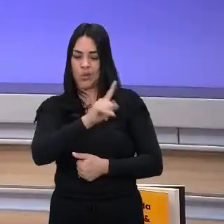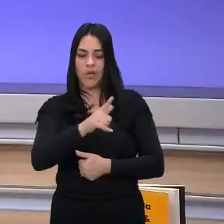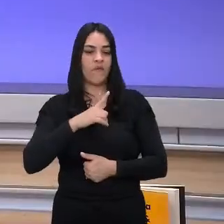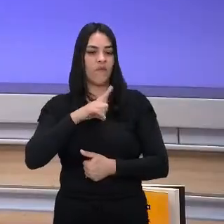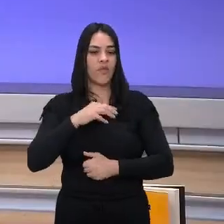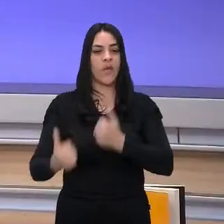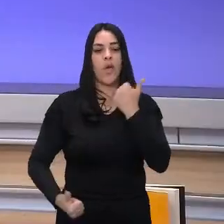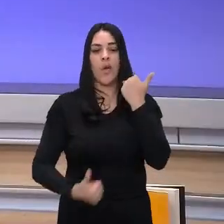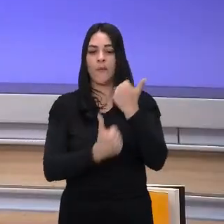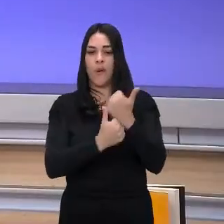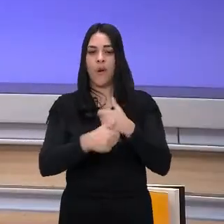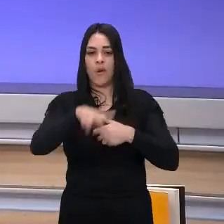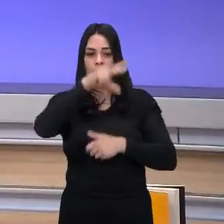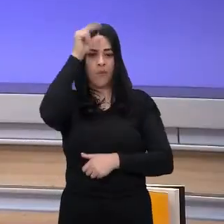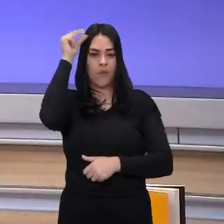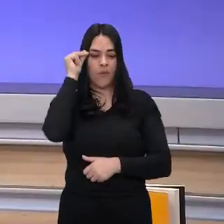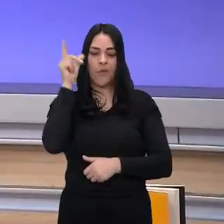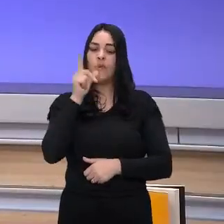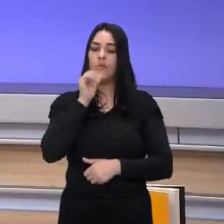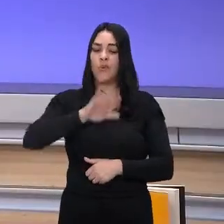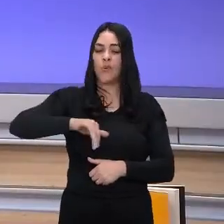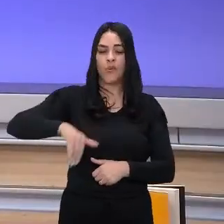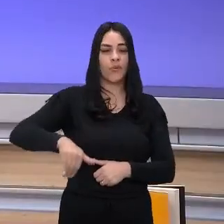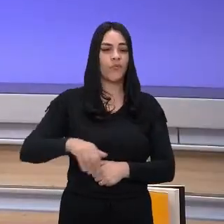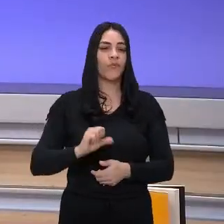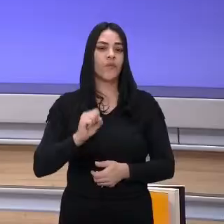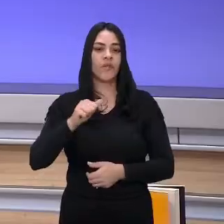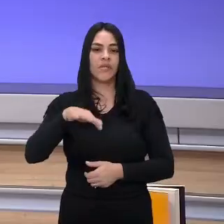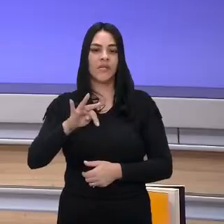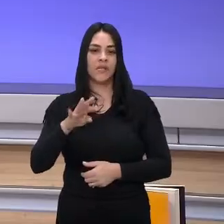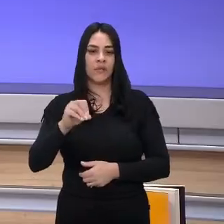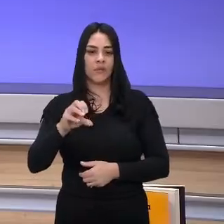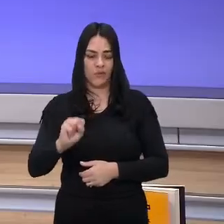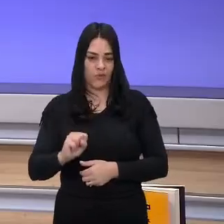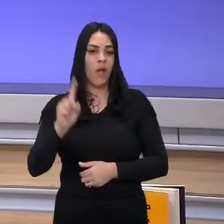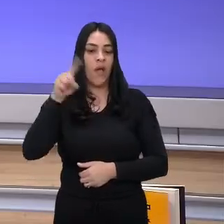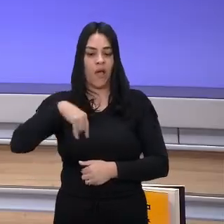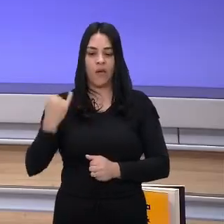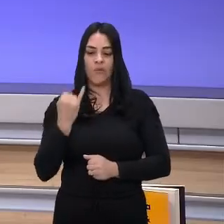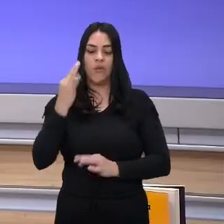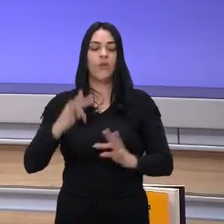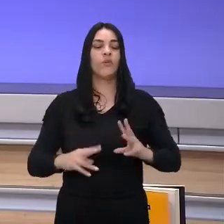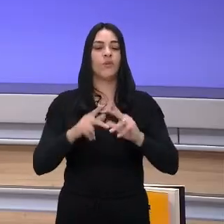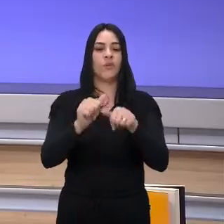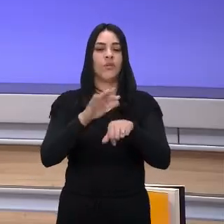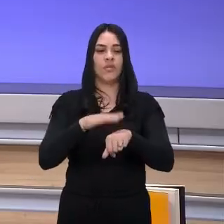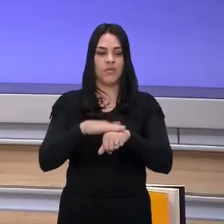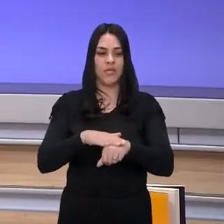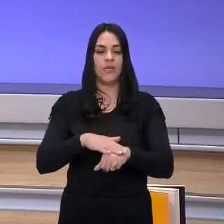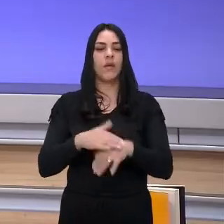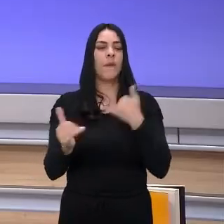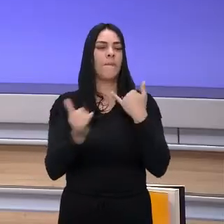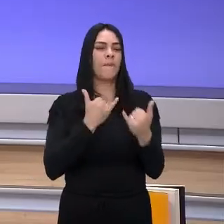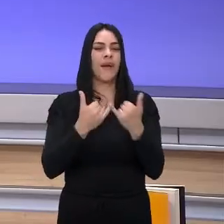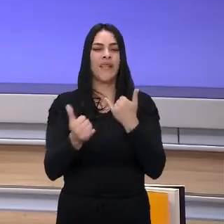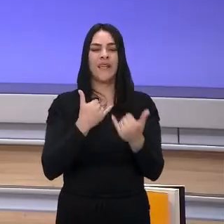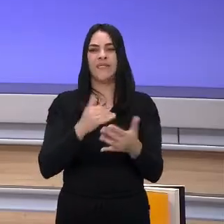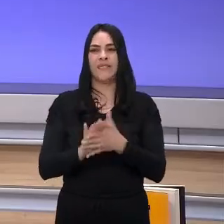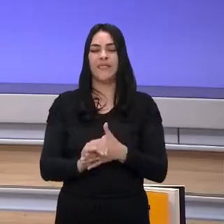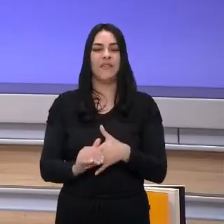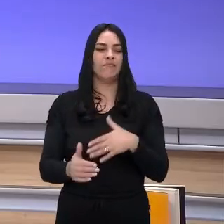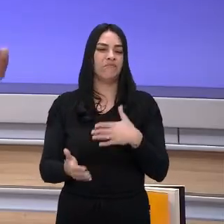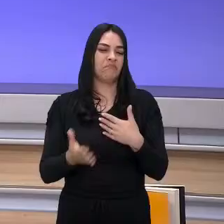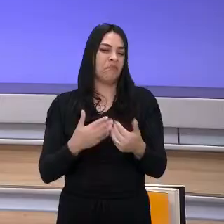Porto Santos. Então, é primordial essas ações. Parece banal,